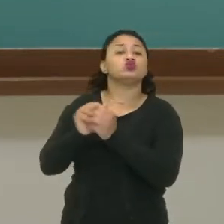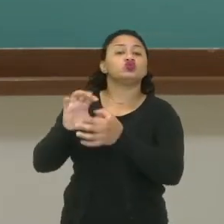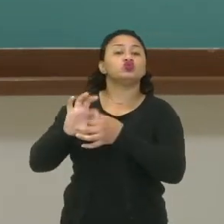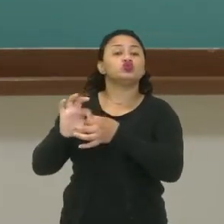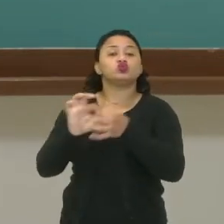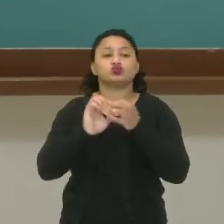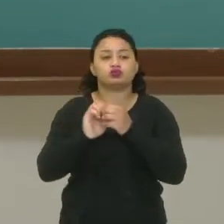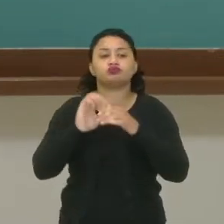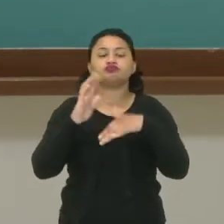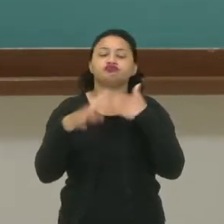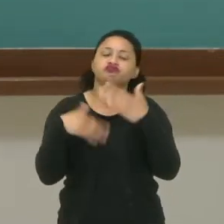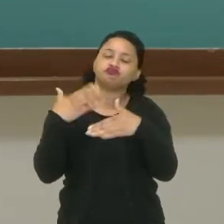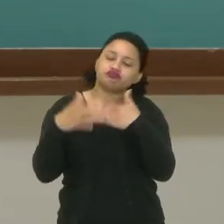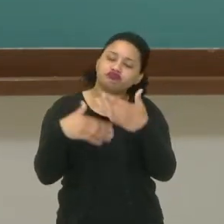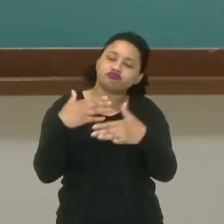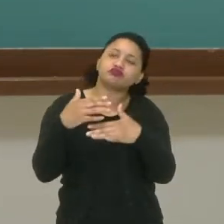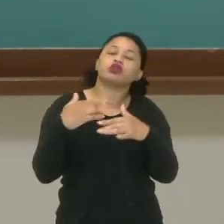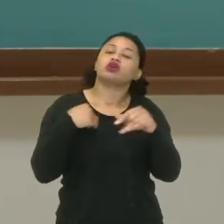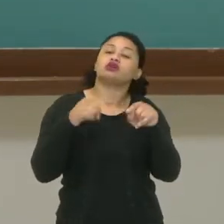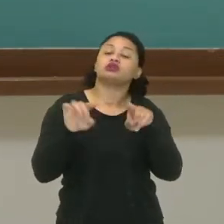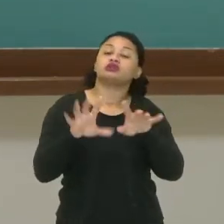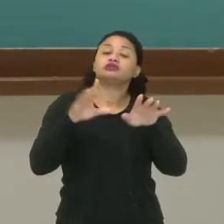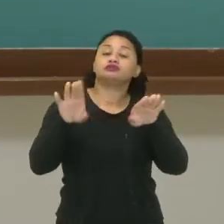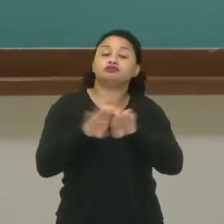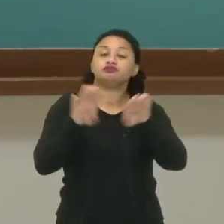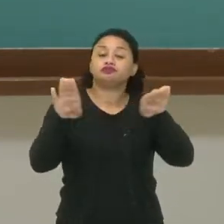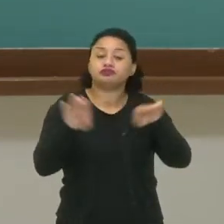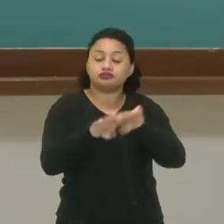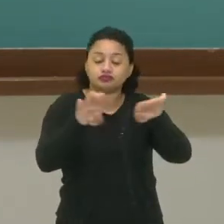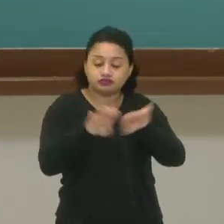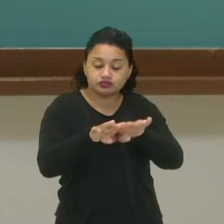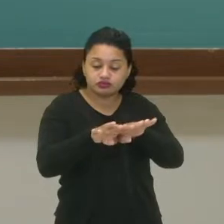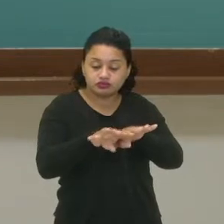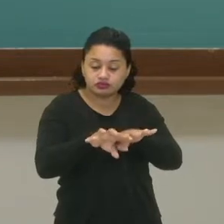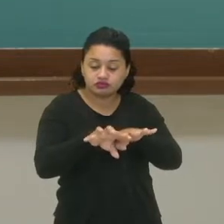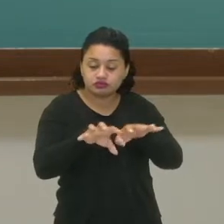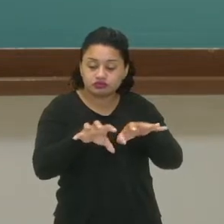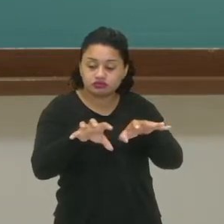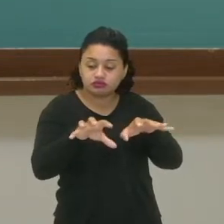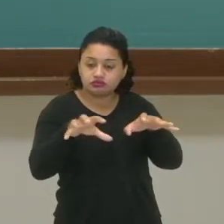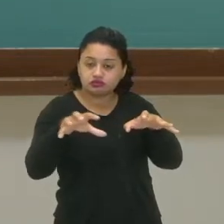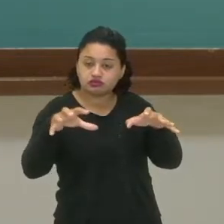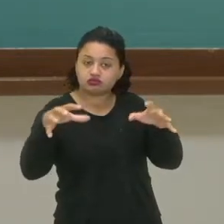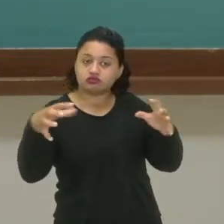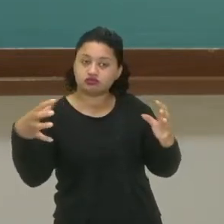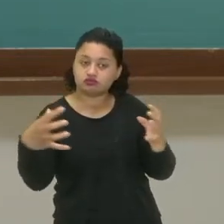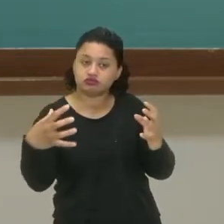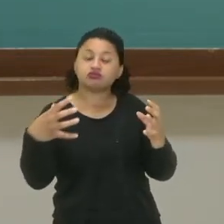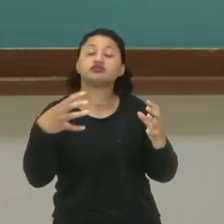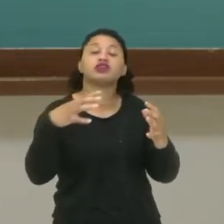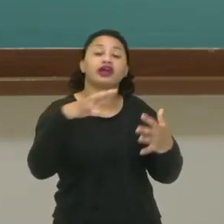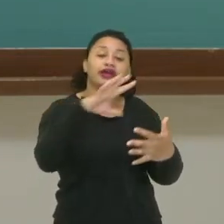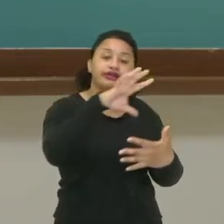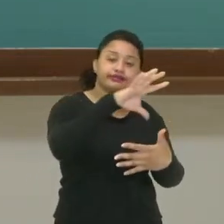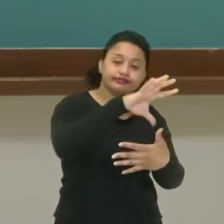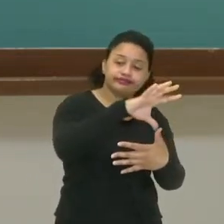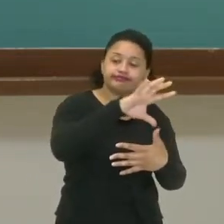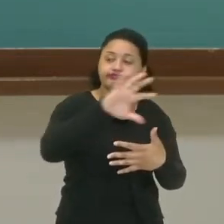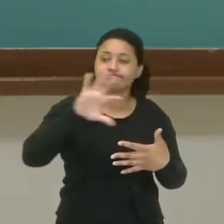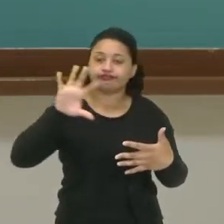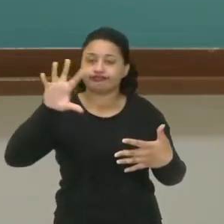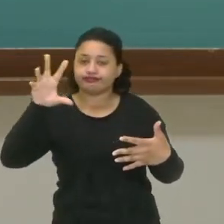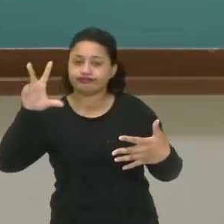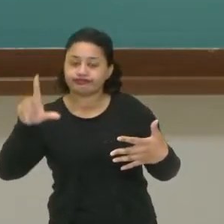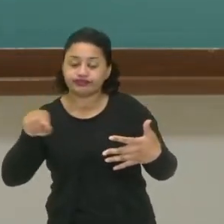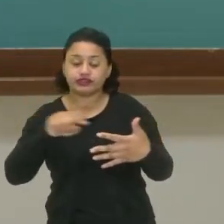E com o tempo, com a separação, com a deriva continental, os continentes então se separaram em